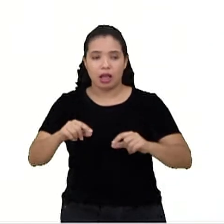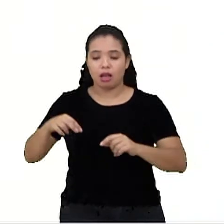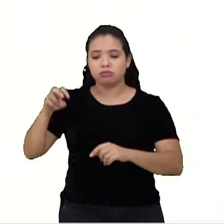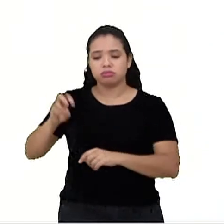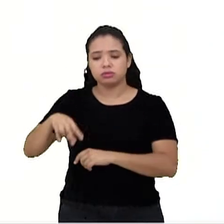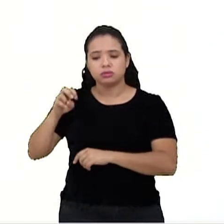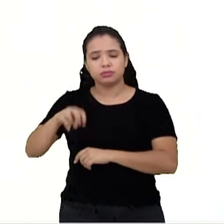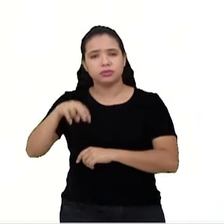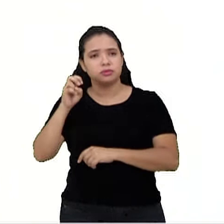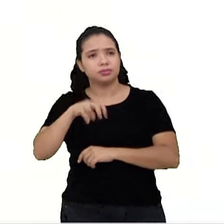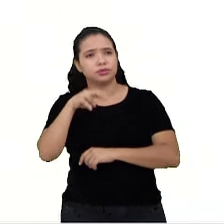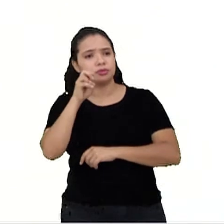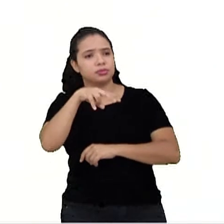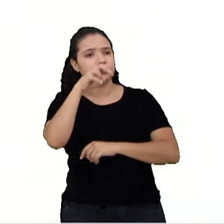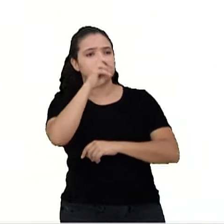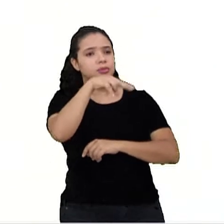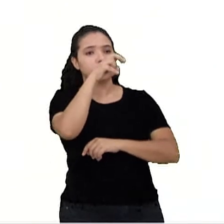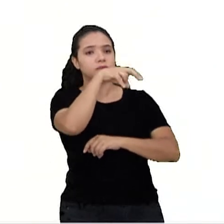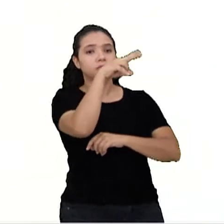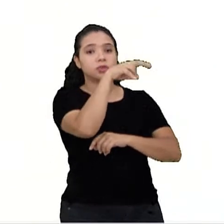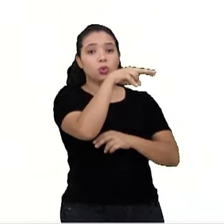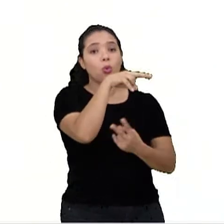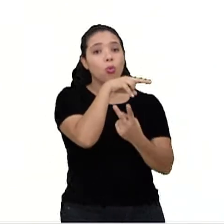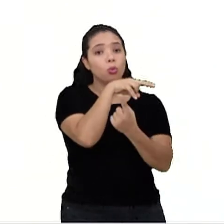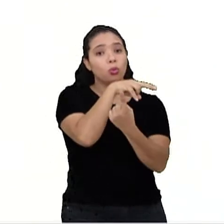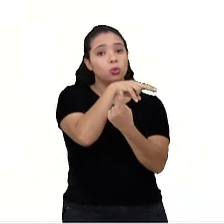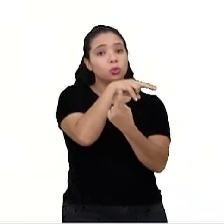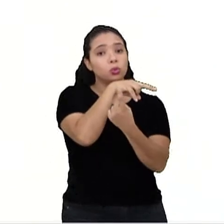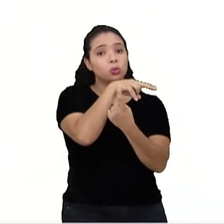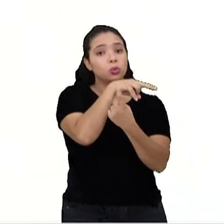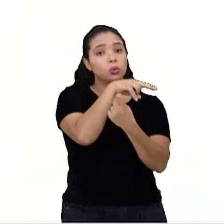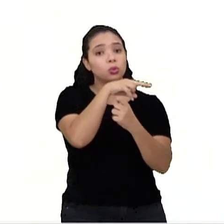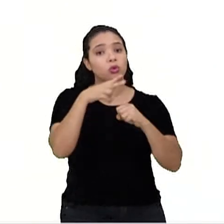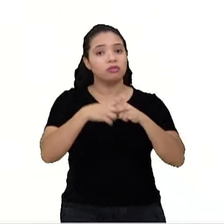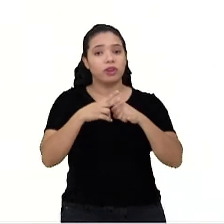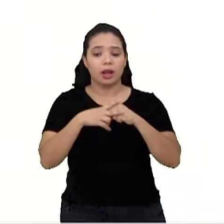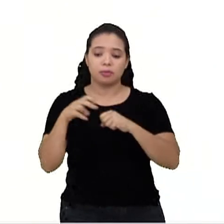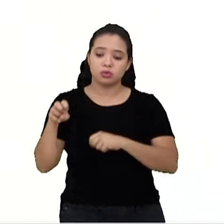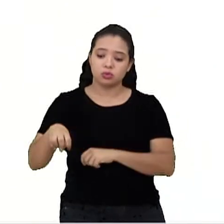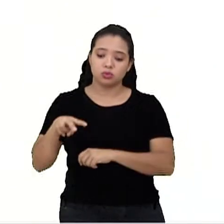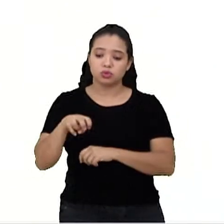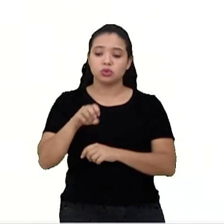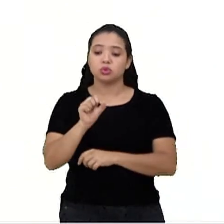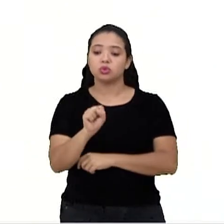ladeira. Subiu, único verbo, única oração, período